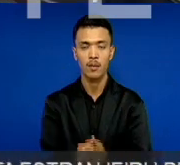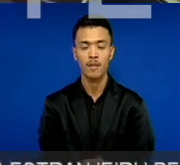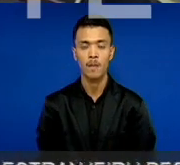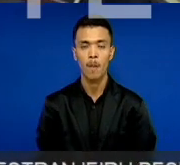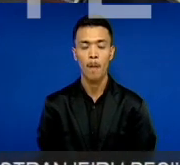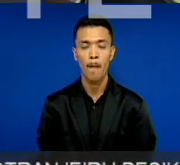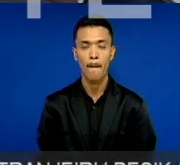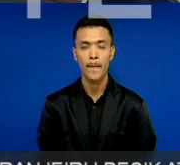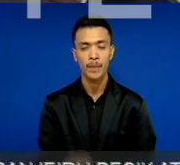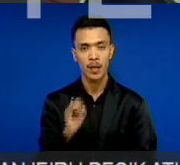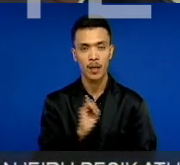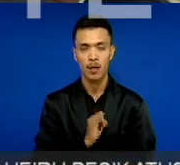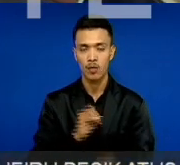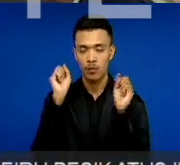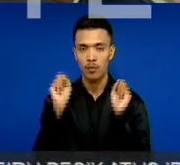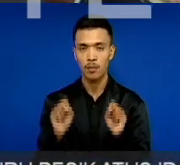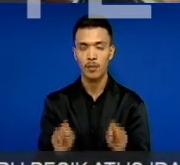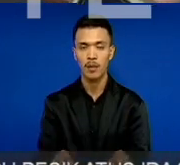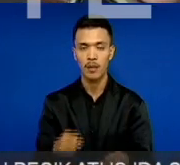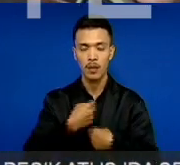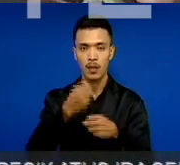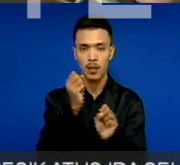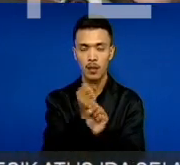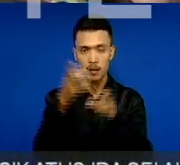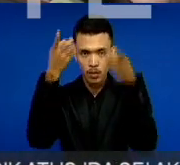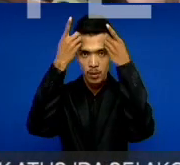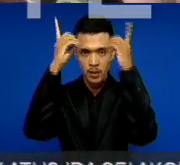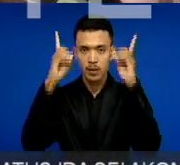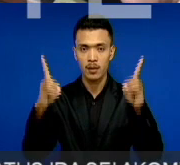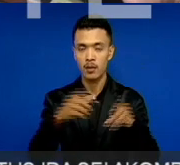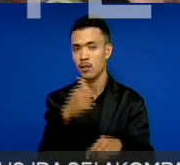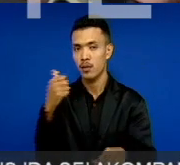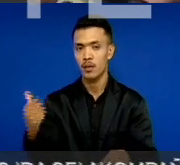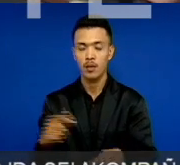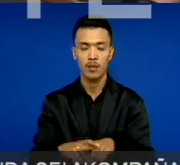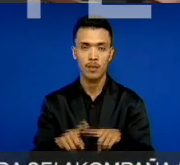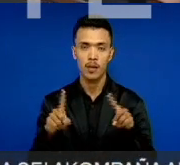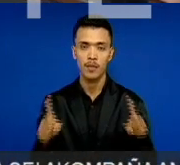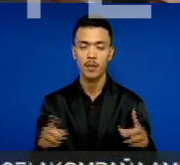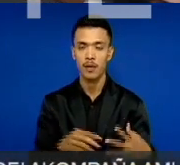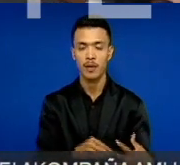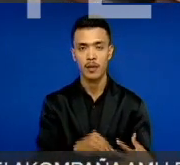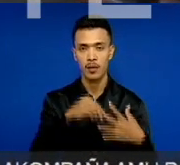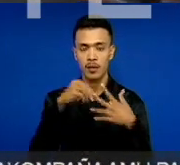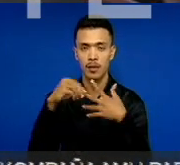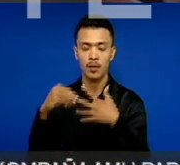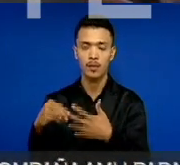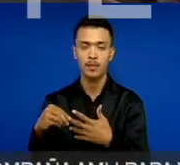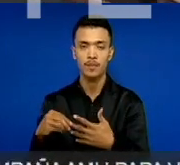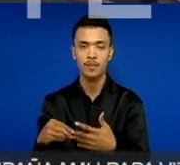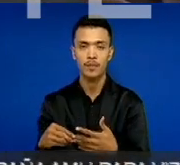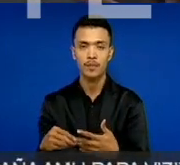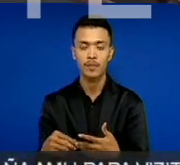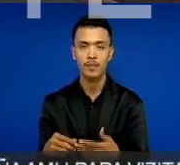Lá. Há uma bela há uma decisão, sei lá. Mas, Liliu, coitado,